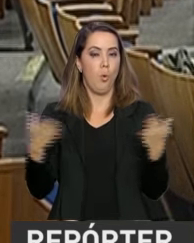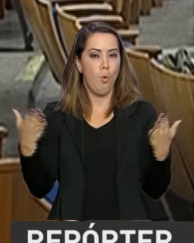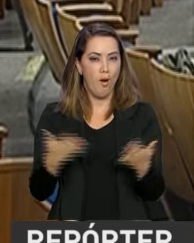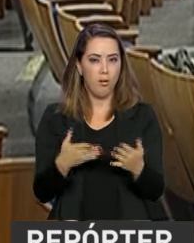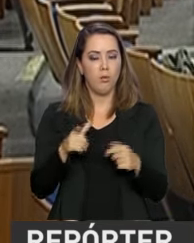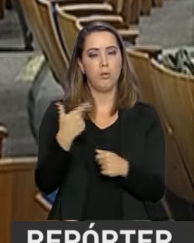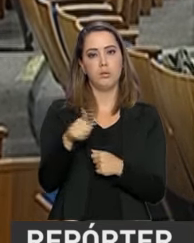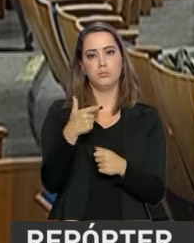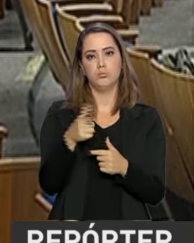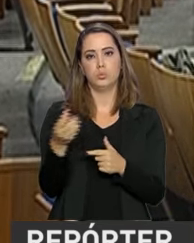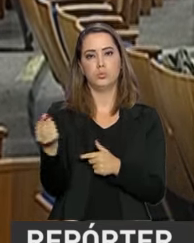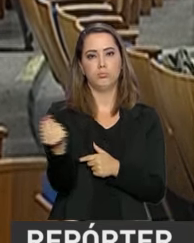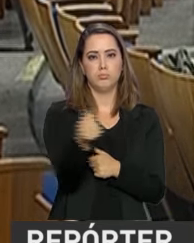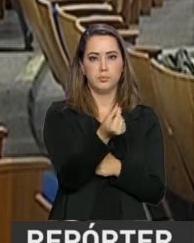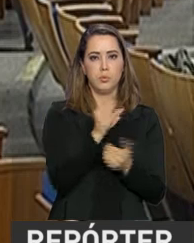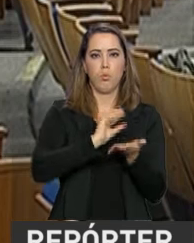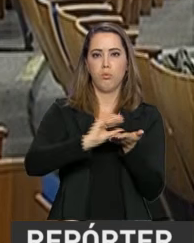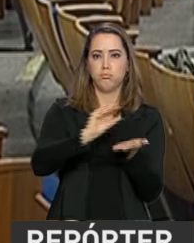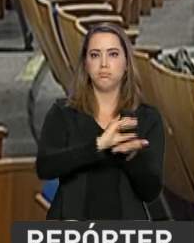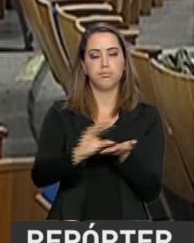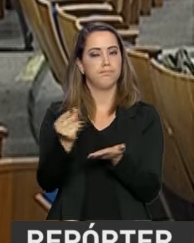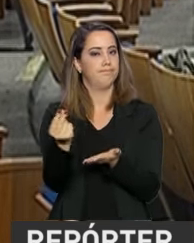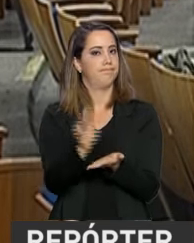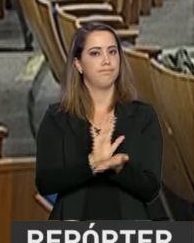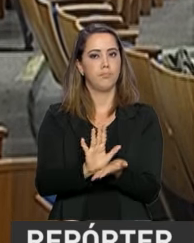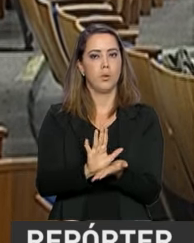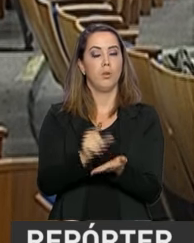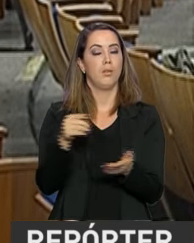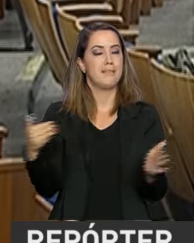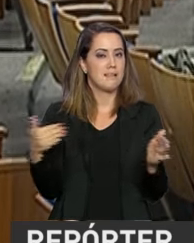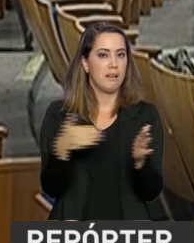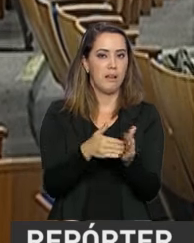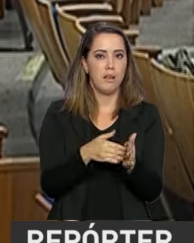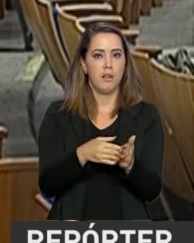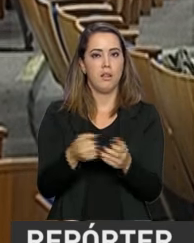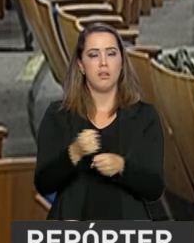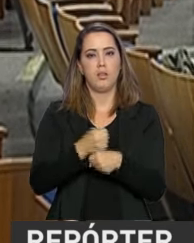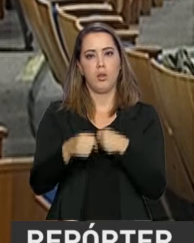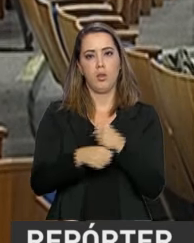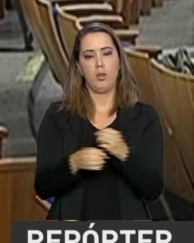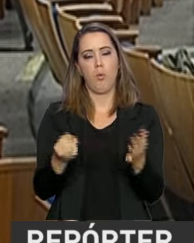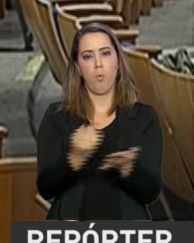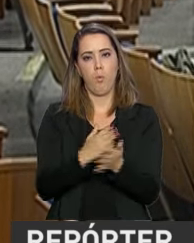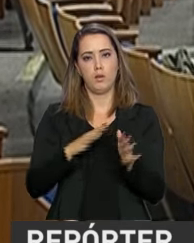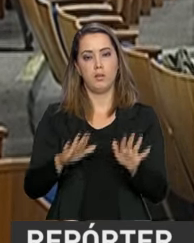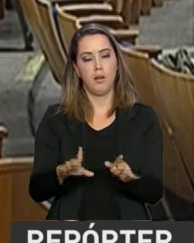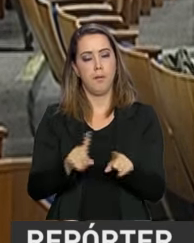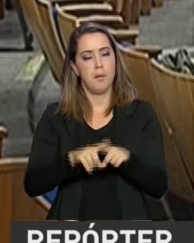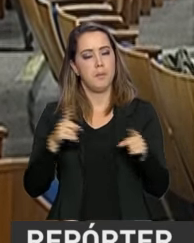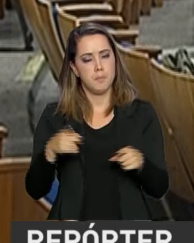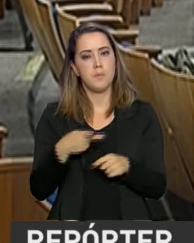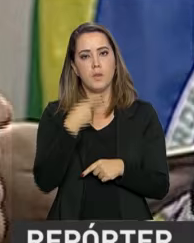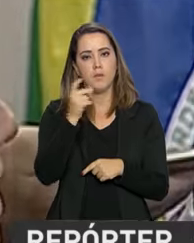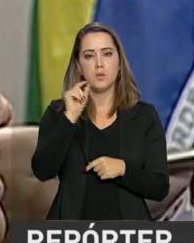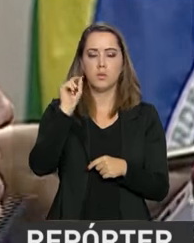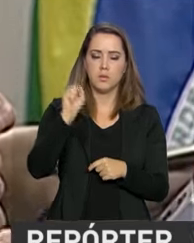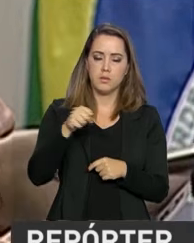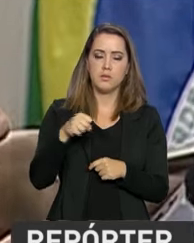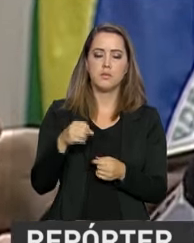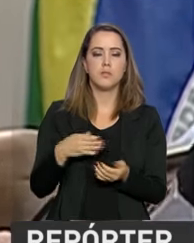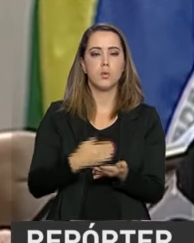tudo que está prometido até o final do ano. Mas o ministro garantiu que o programa Minha Casa Minha Vida vai continuar.